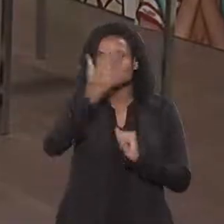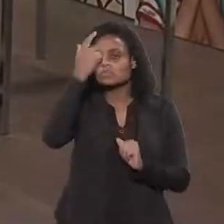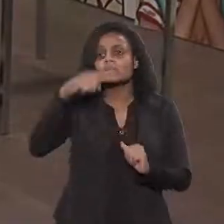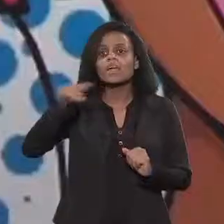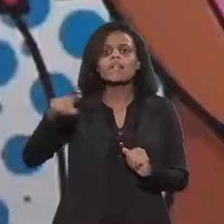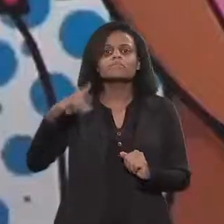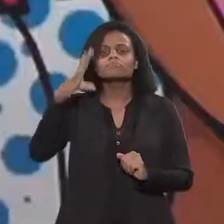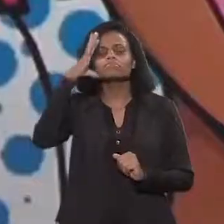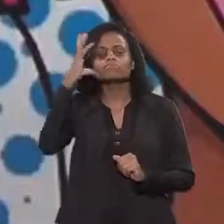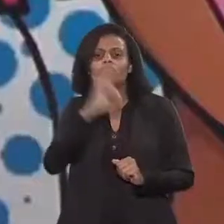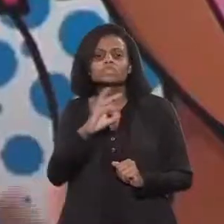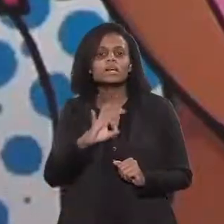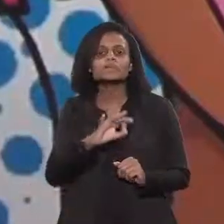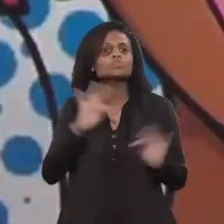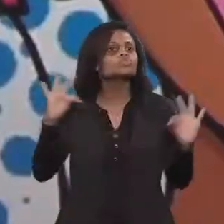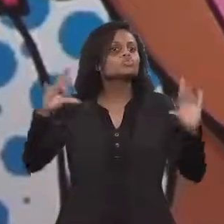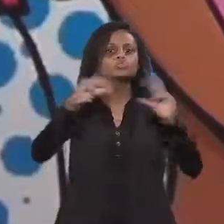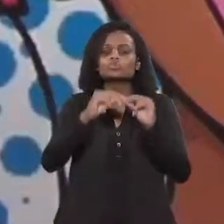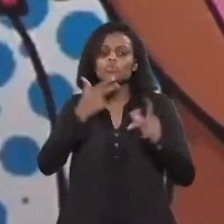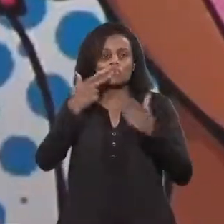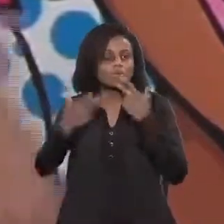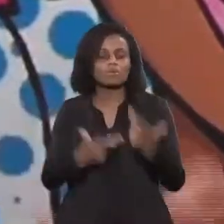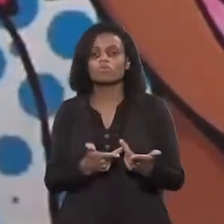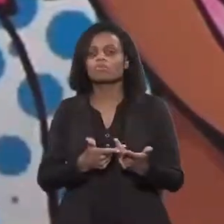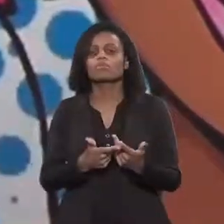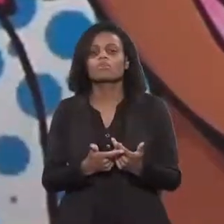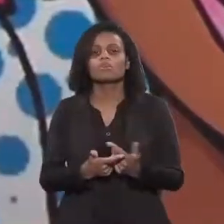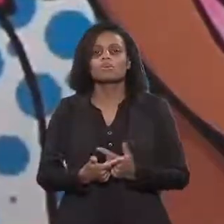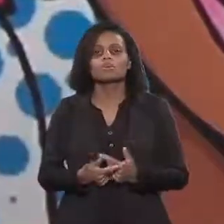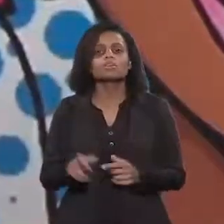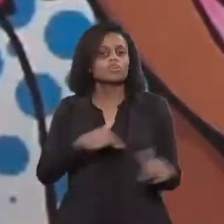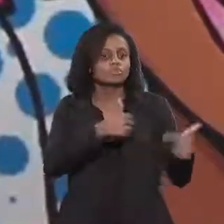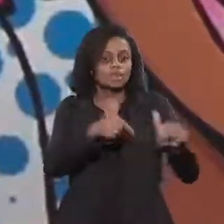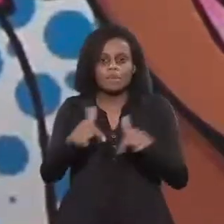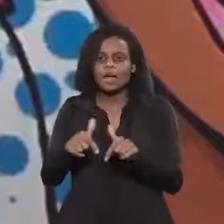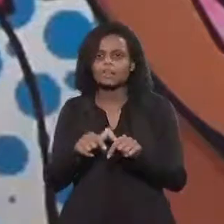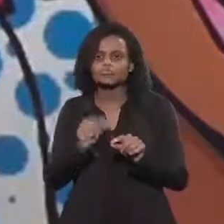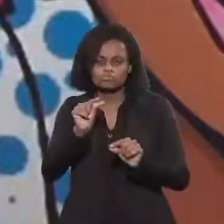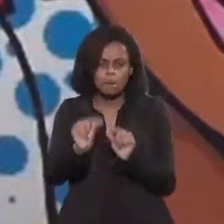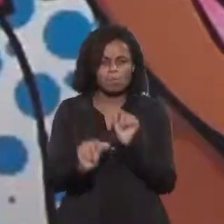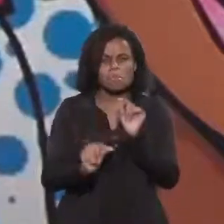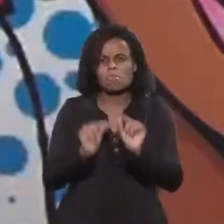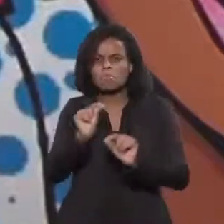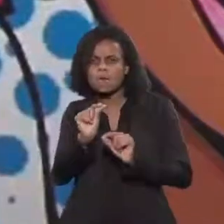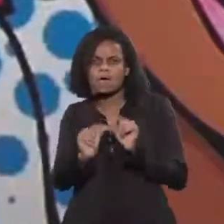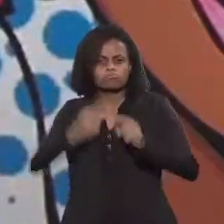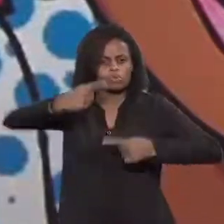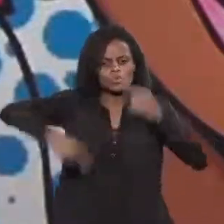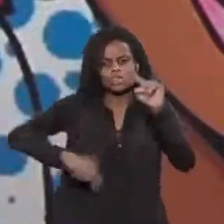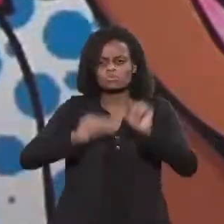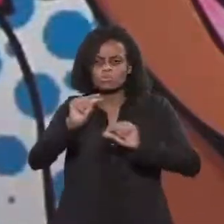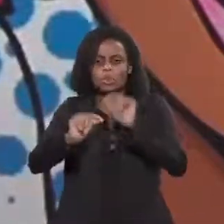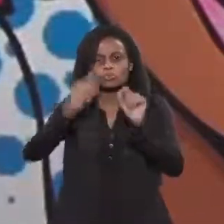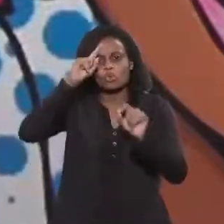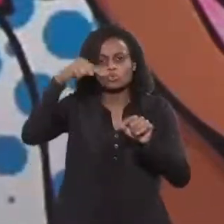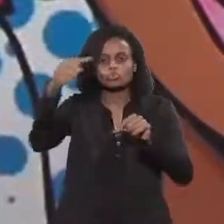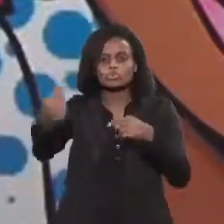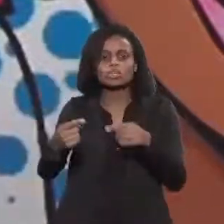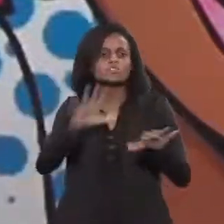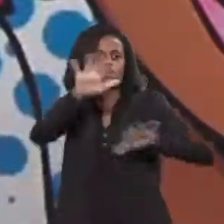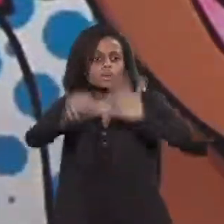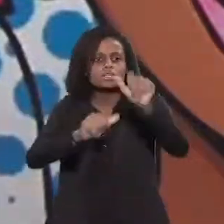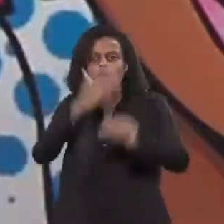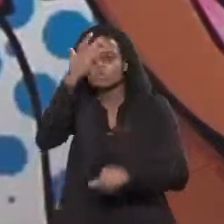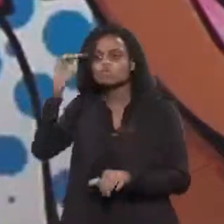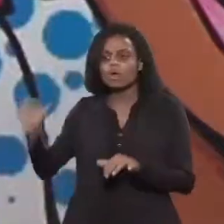perto quem ainda não se deu conta de tudo isso que a gente falou. Então, esse trabalho de formiguinha, essa micropolítica que a gente faz no dia a dia é